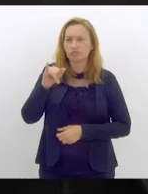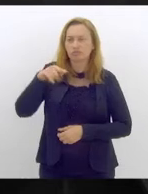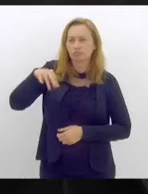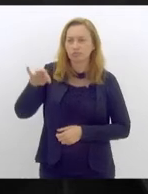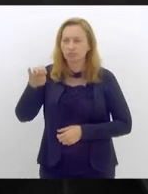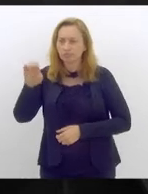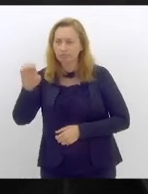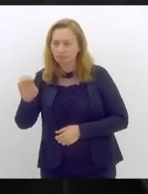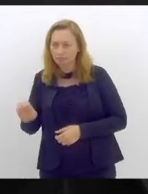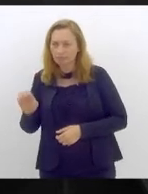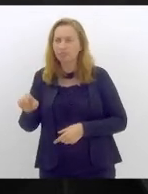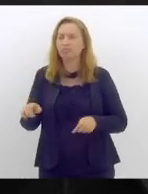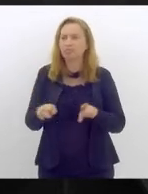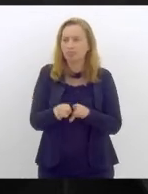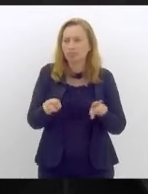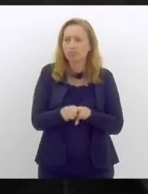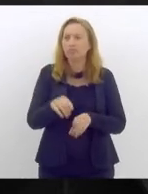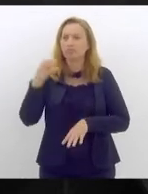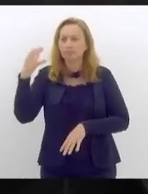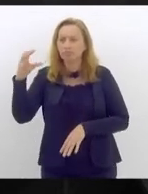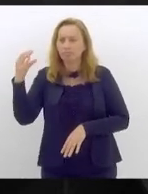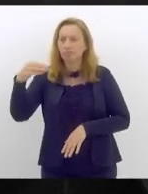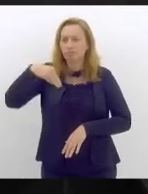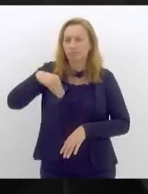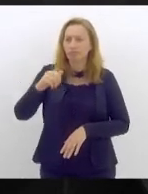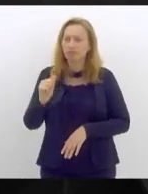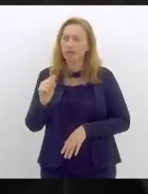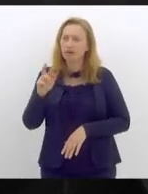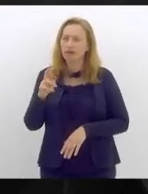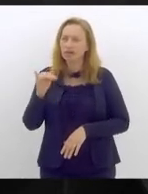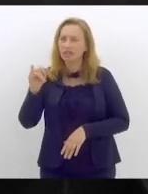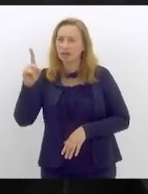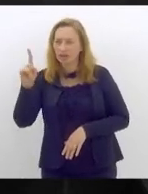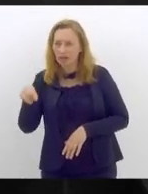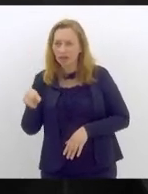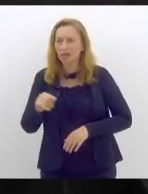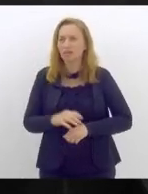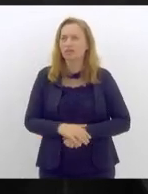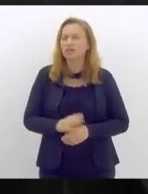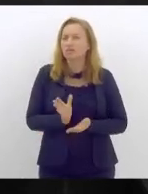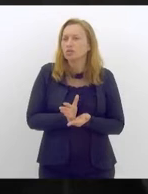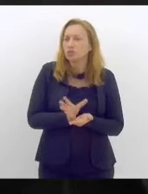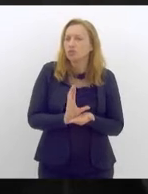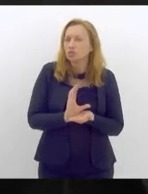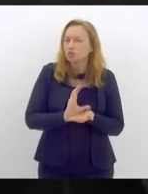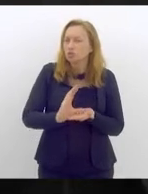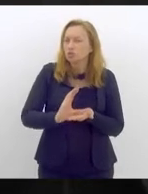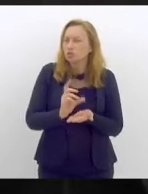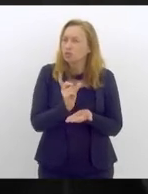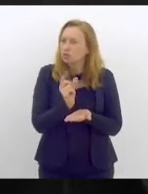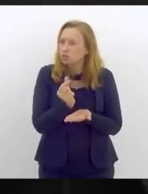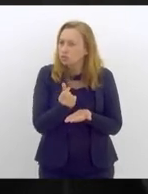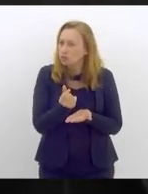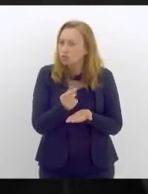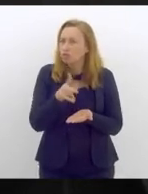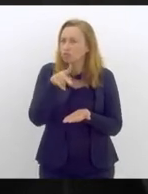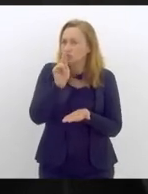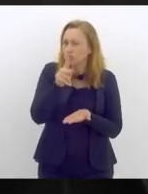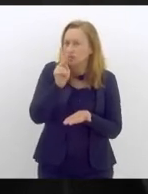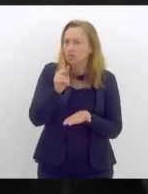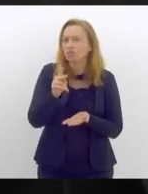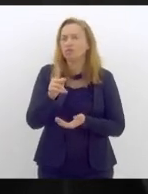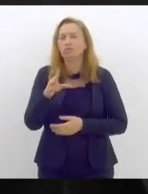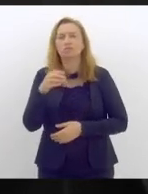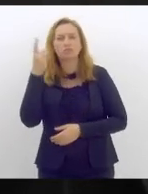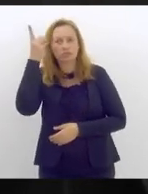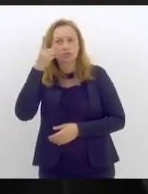os municípios de Niterói de Maricá disputa em torno dos recursos dos olhos do petróleo Deputado